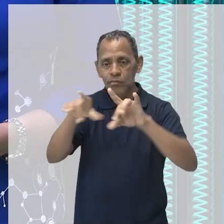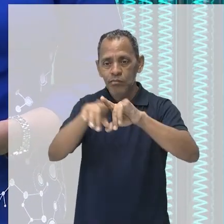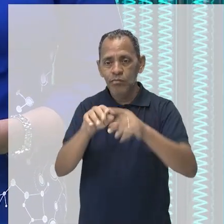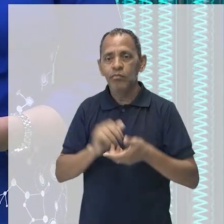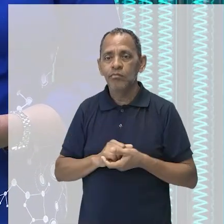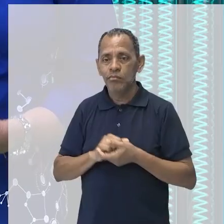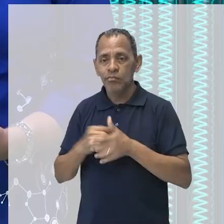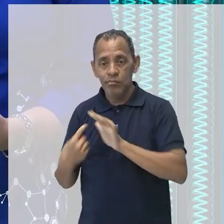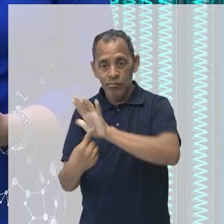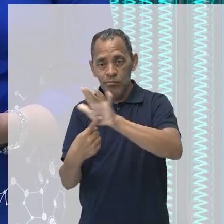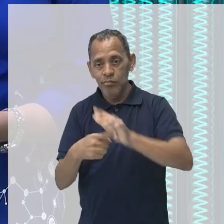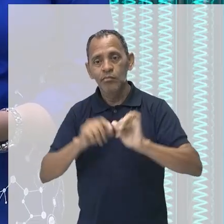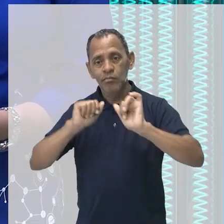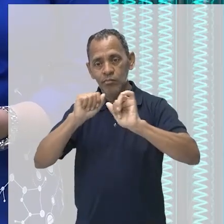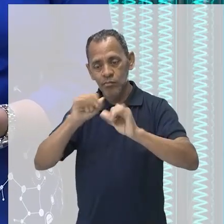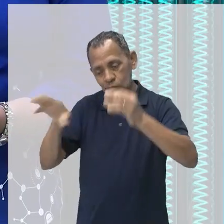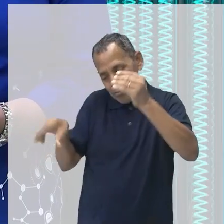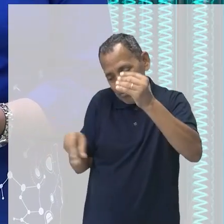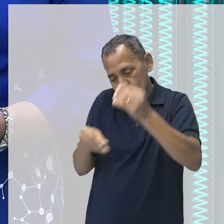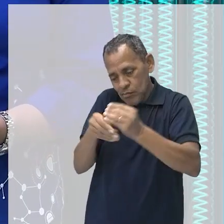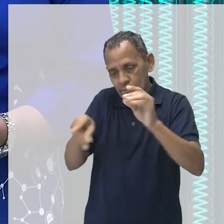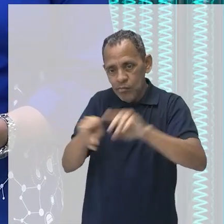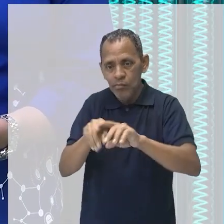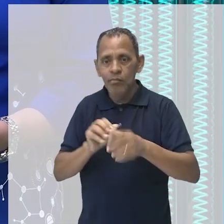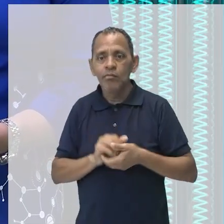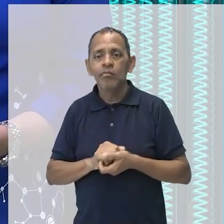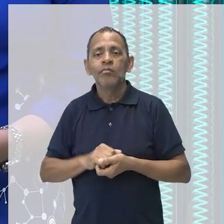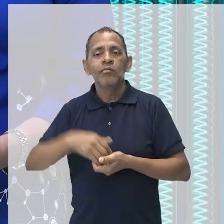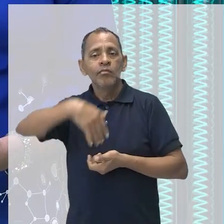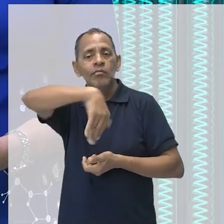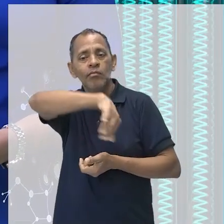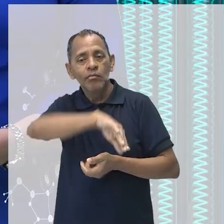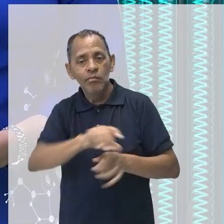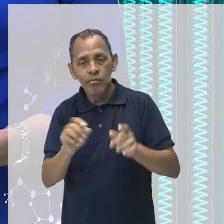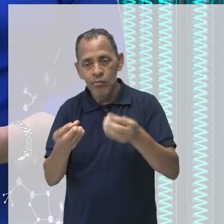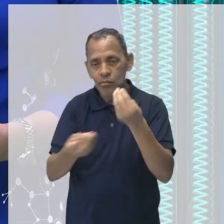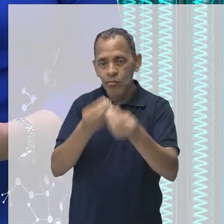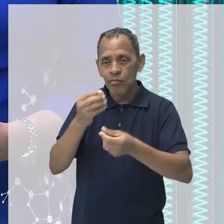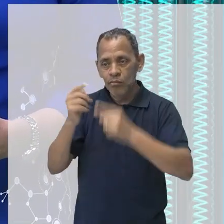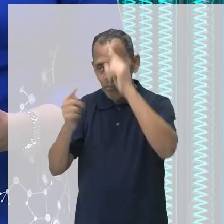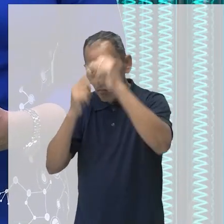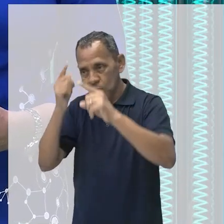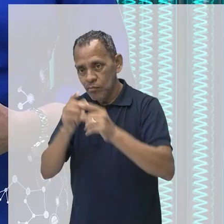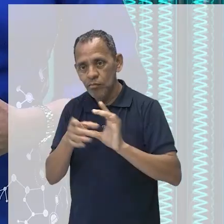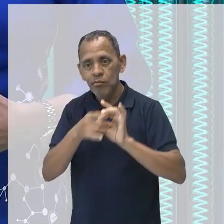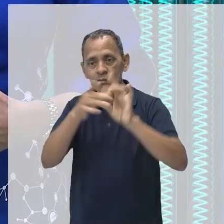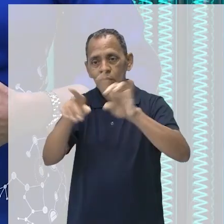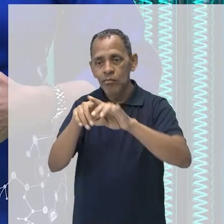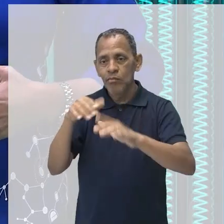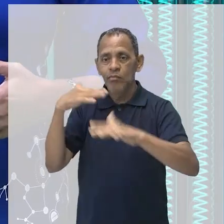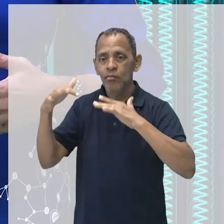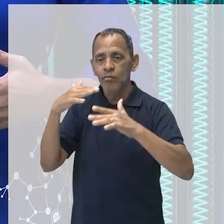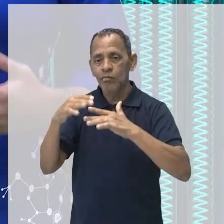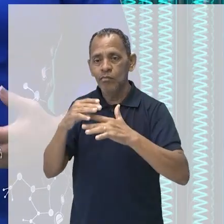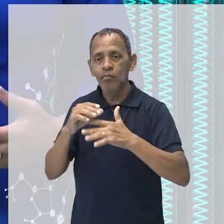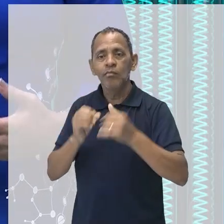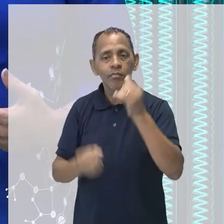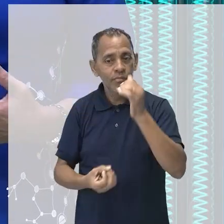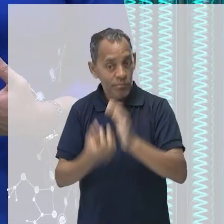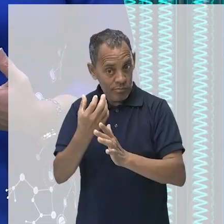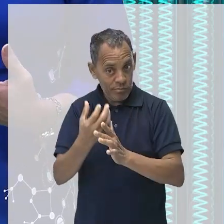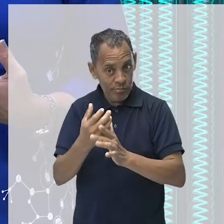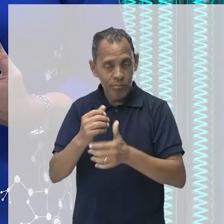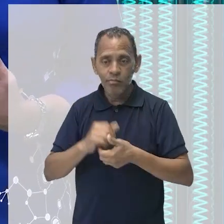exemplo, pode ser incorporada nas cenas improvisadas, permitindo que o movimento se